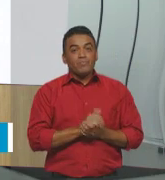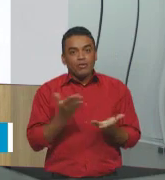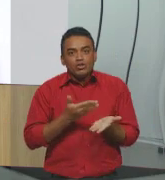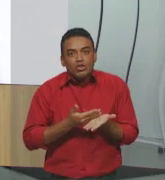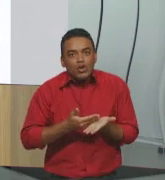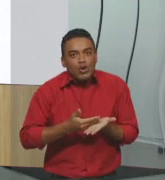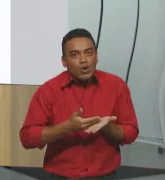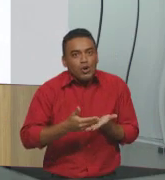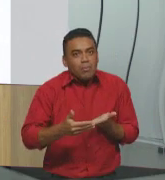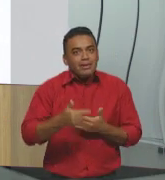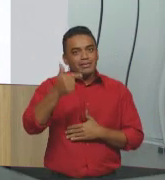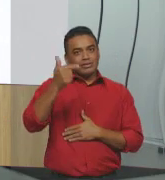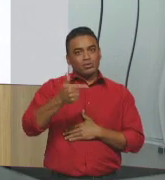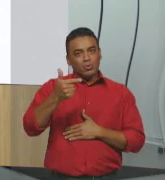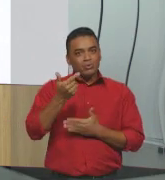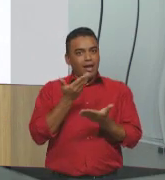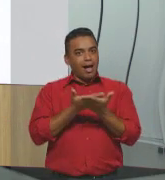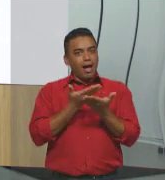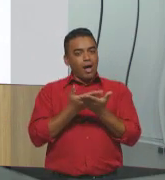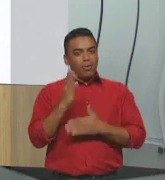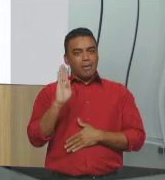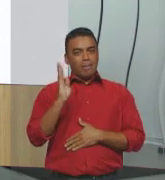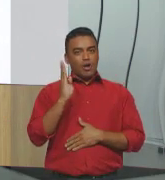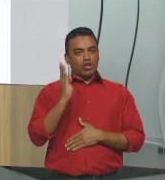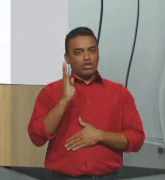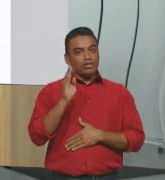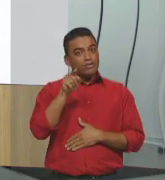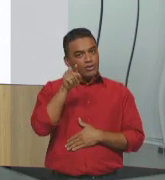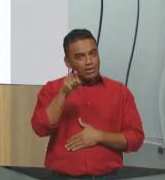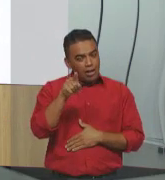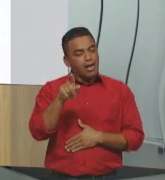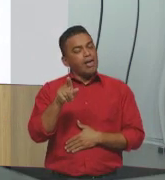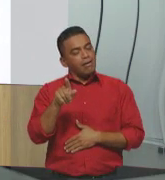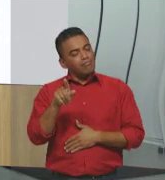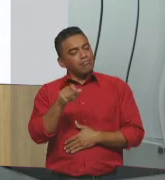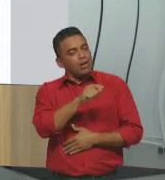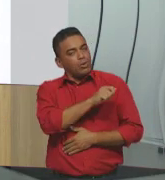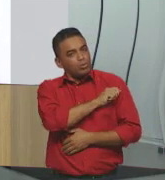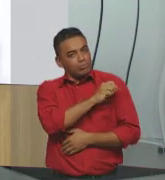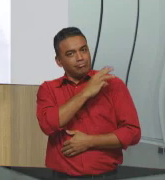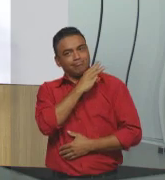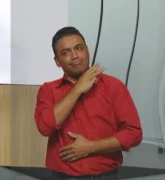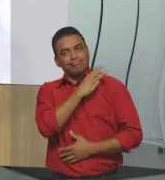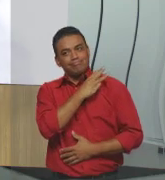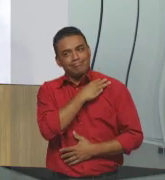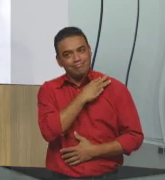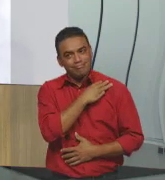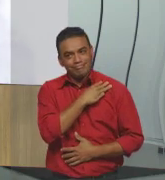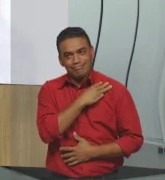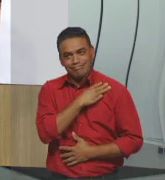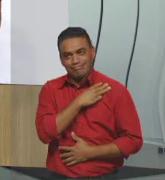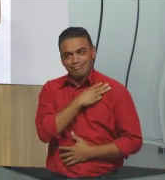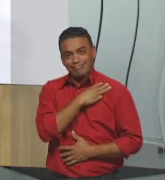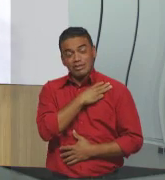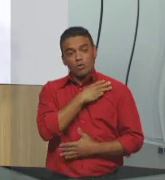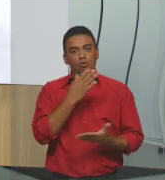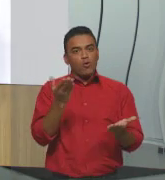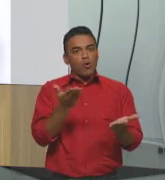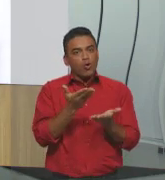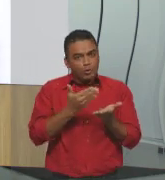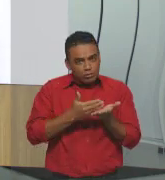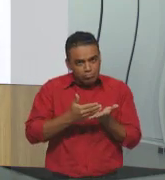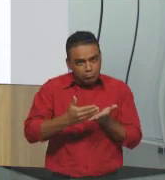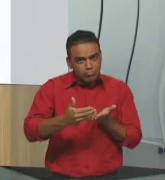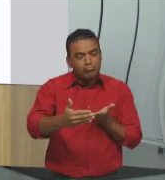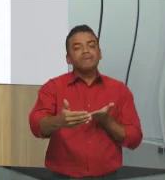início à nossa segunda aula de Biologia para você, aluno do terceiro ano. Hoje, nós iremos então dar